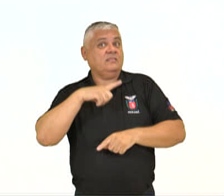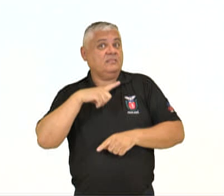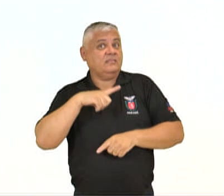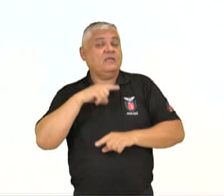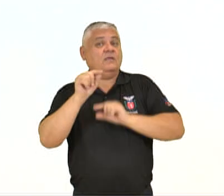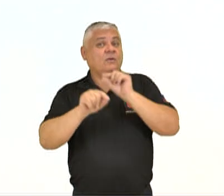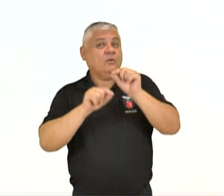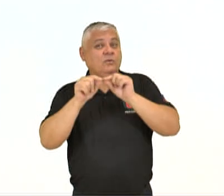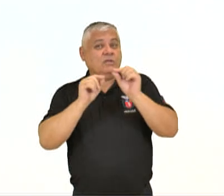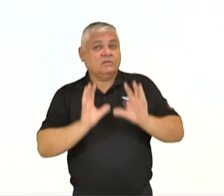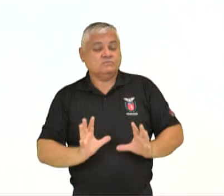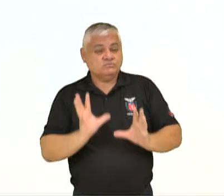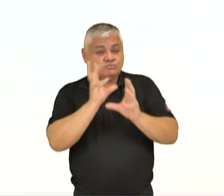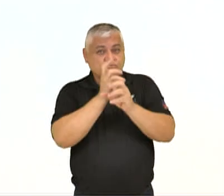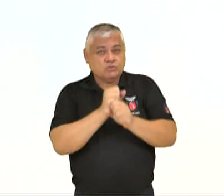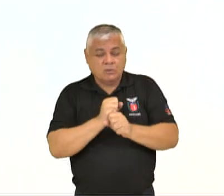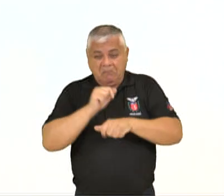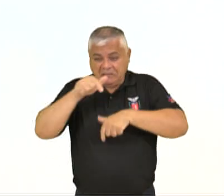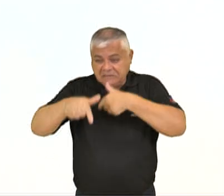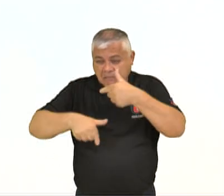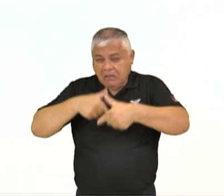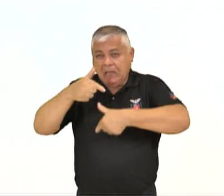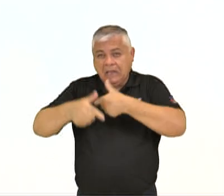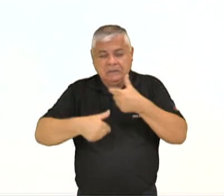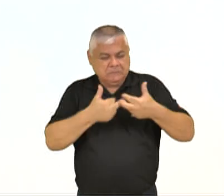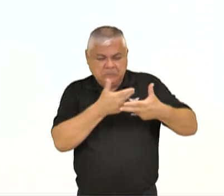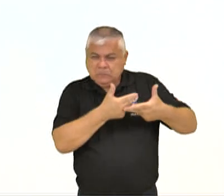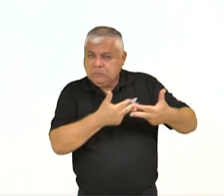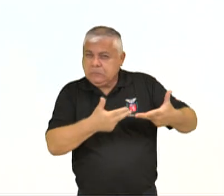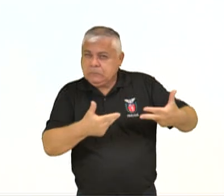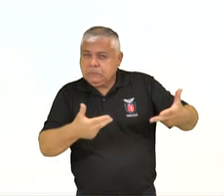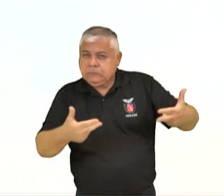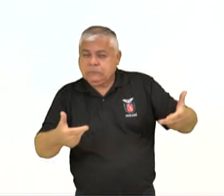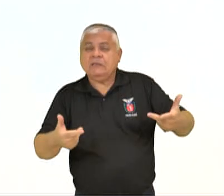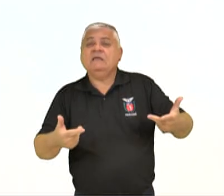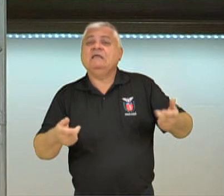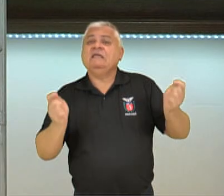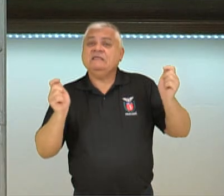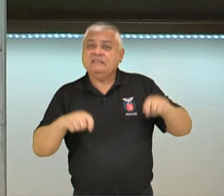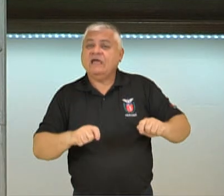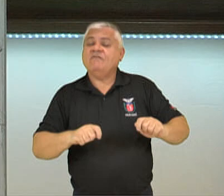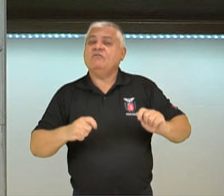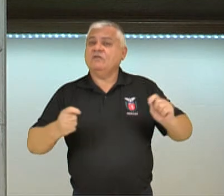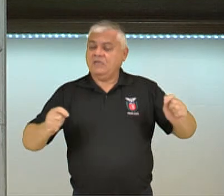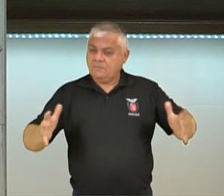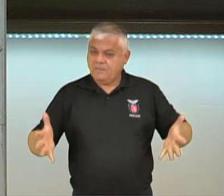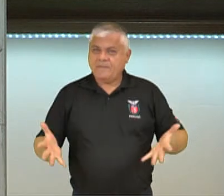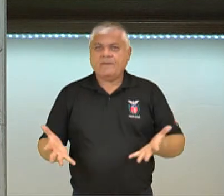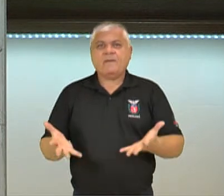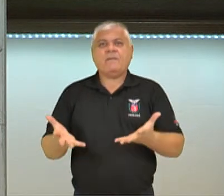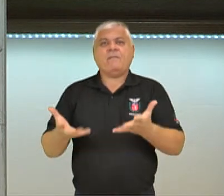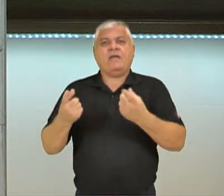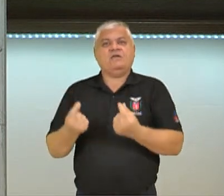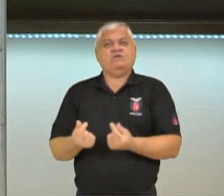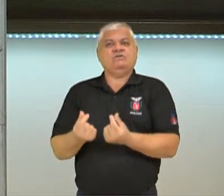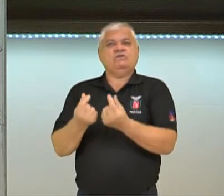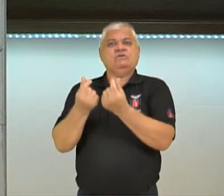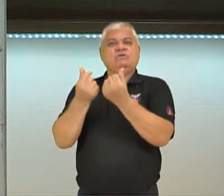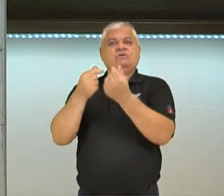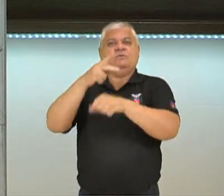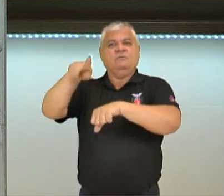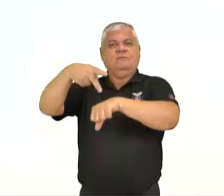de soma de todos os trabalhos realizados, eles produziriam a riqueza da nação.